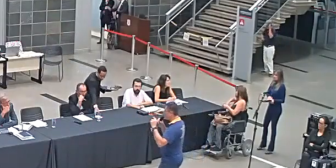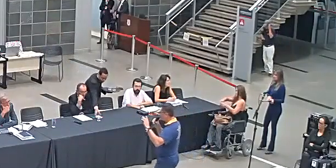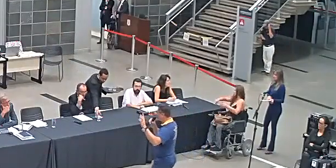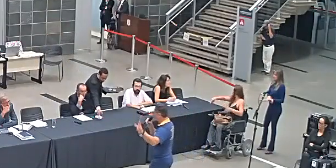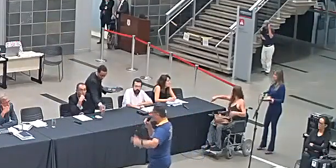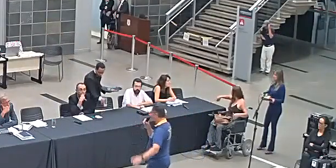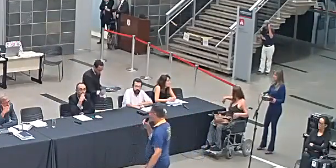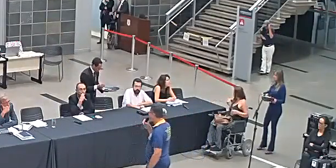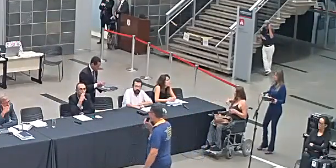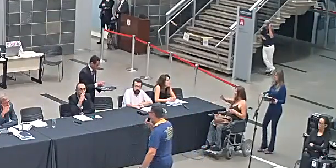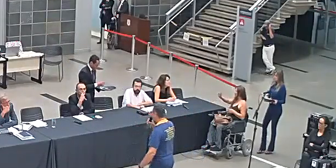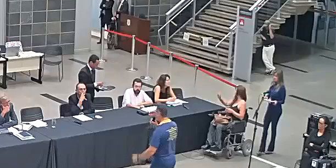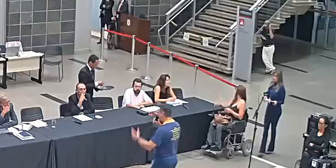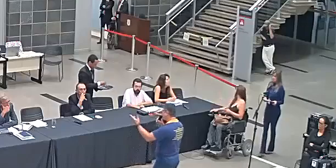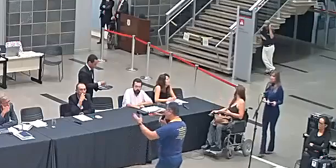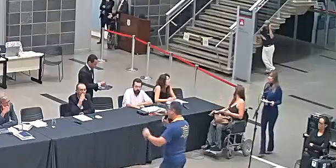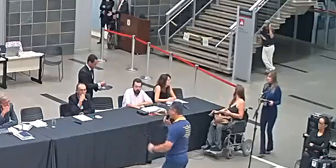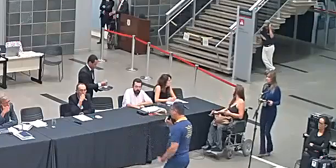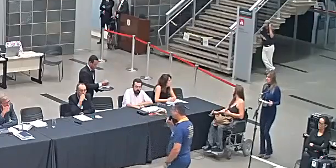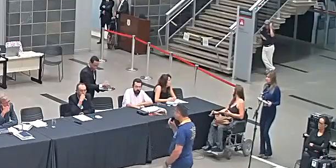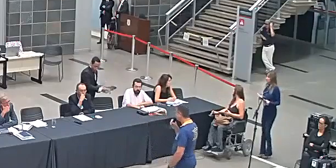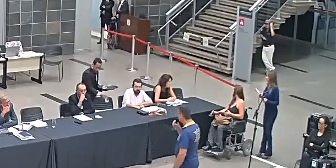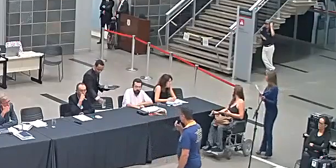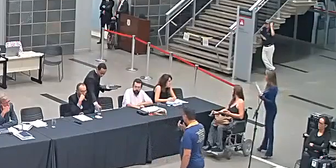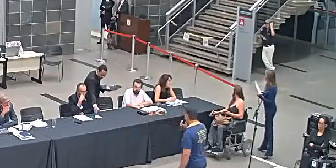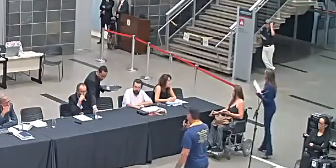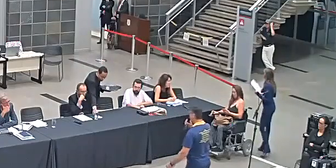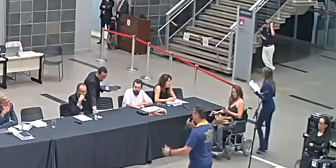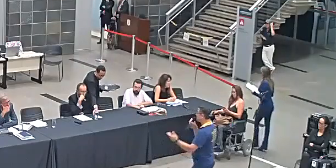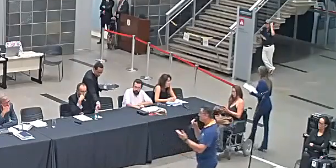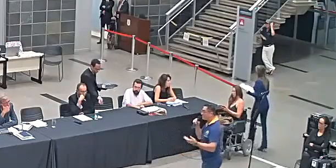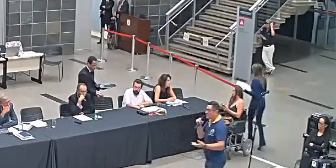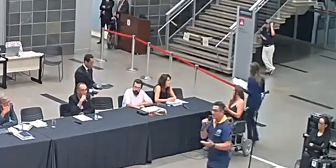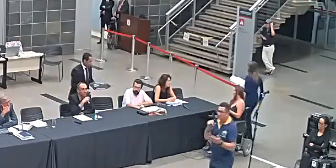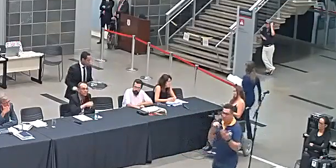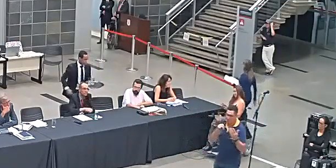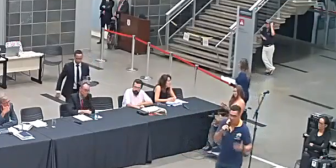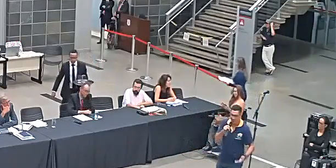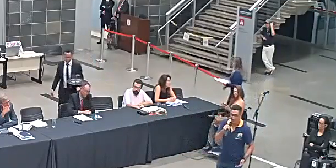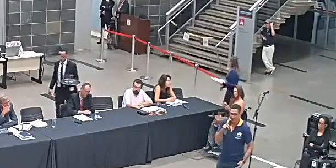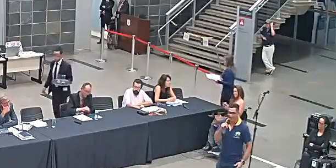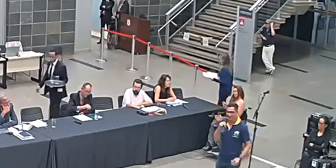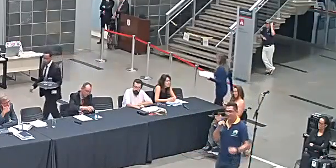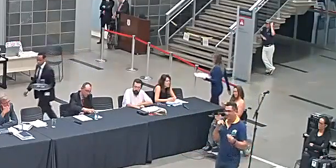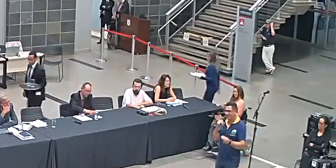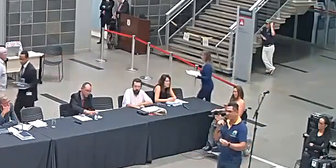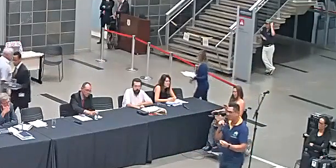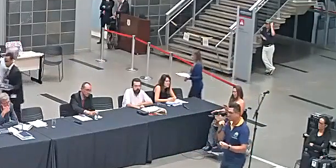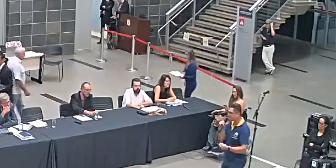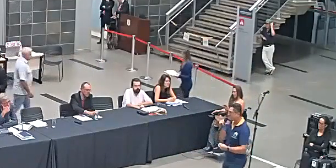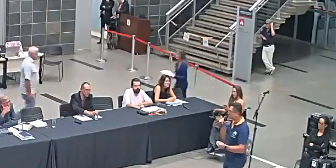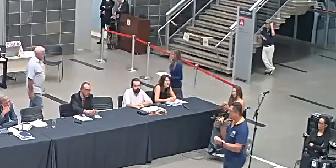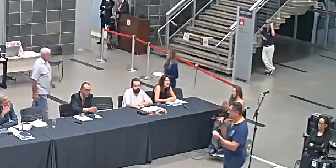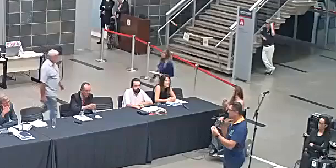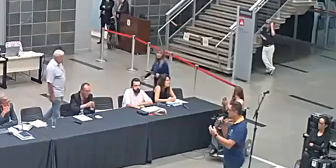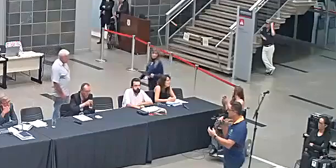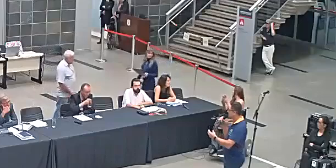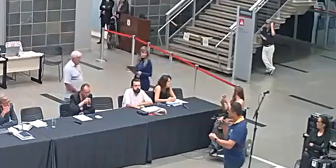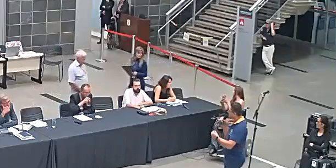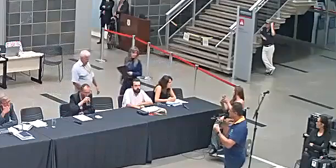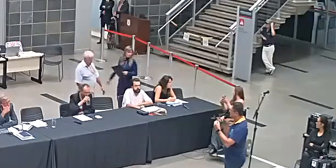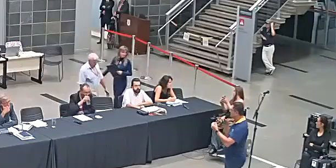passei para algumas pessoas que eu tenho contato para concluir al por favor então eu quero concluir seguinte nós